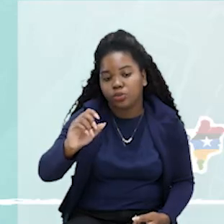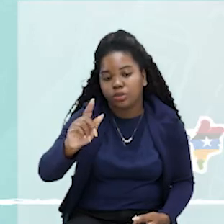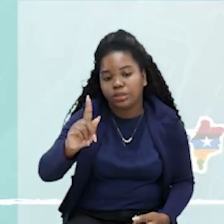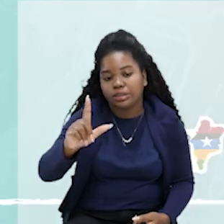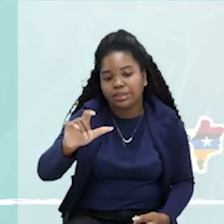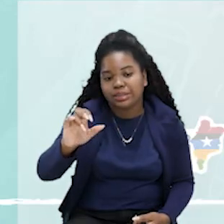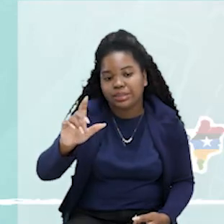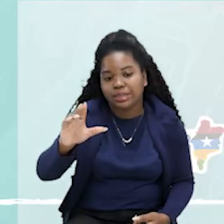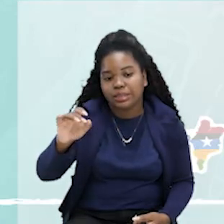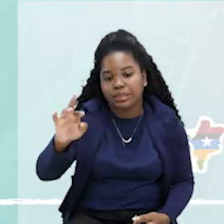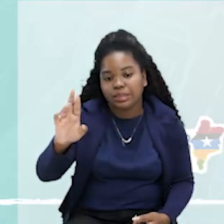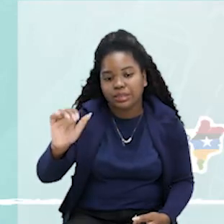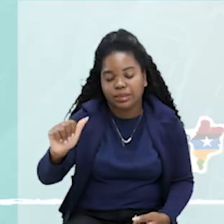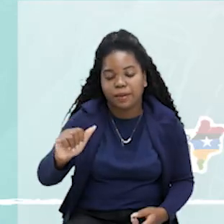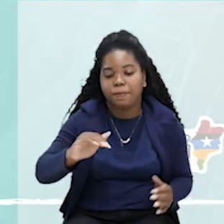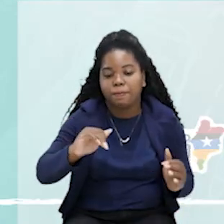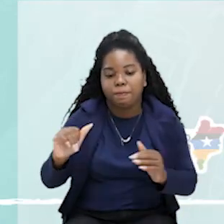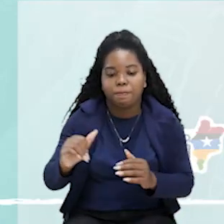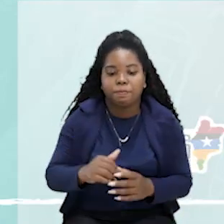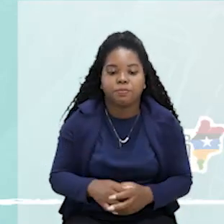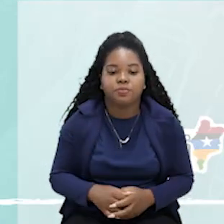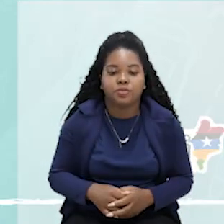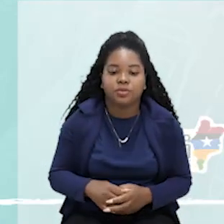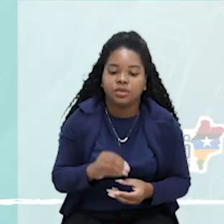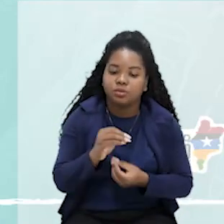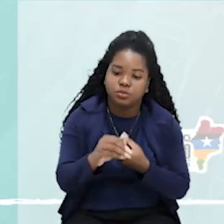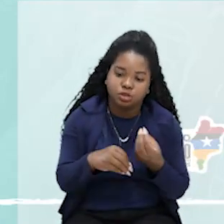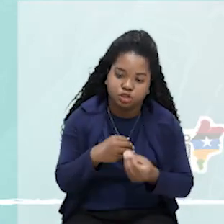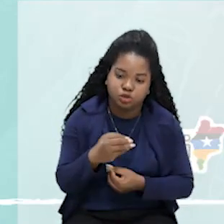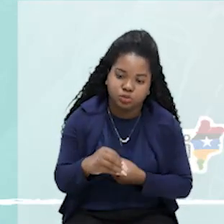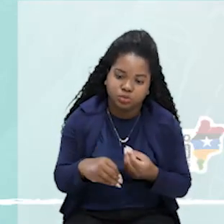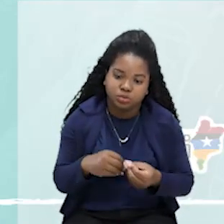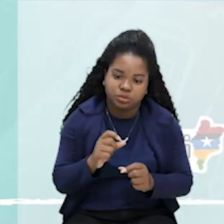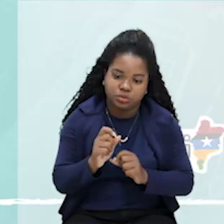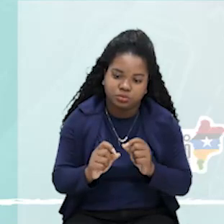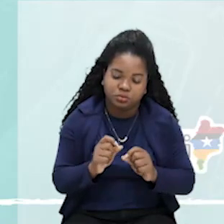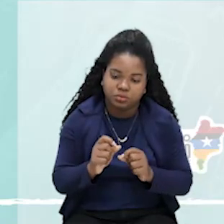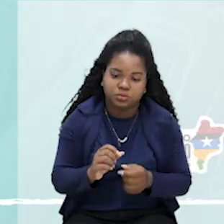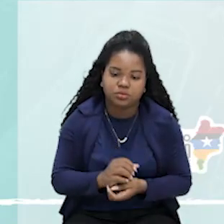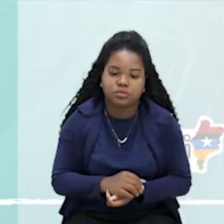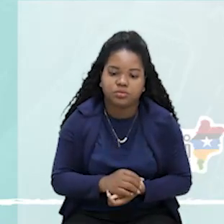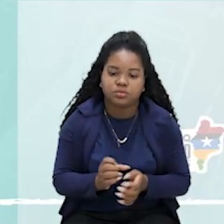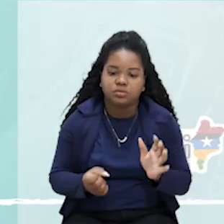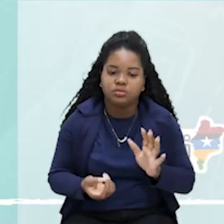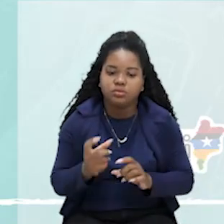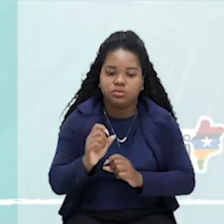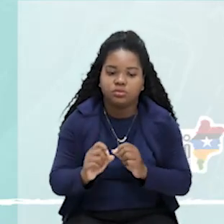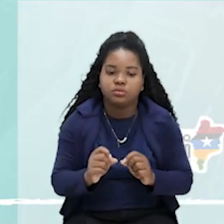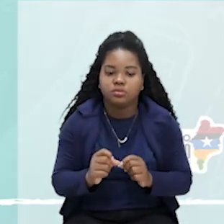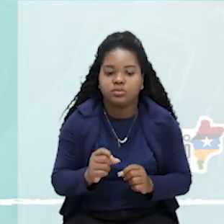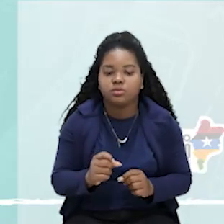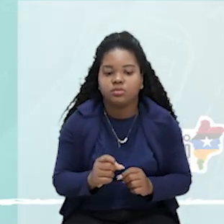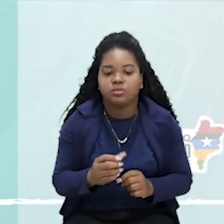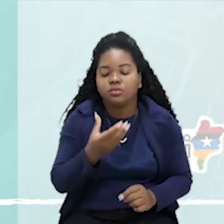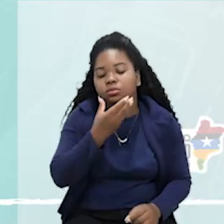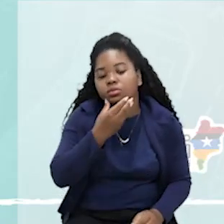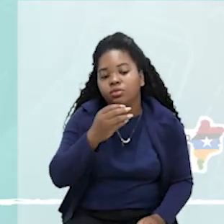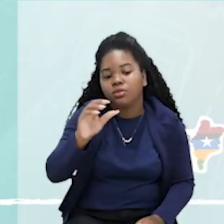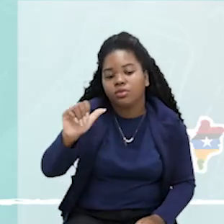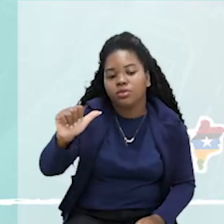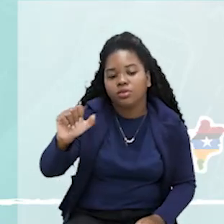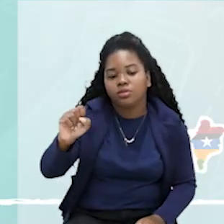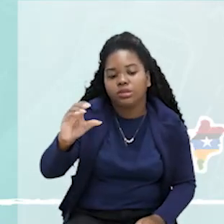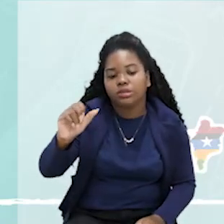a nitroglicerina ela foi essa reação ela foi feita inicialmente pelo Ascânio